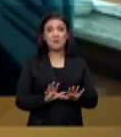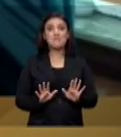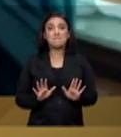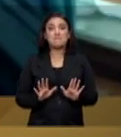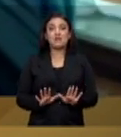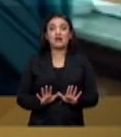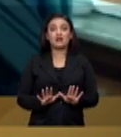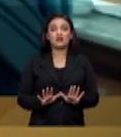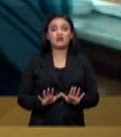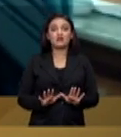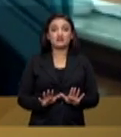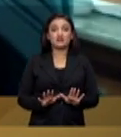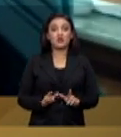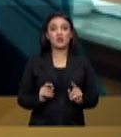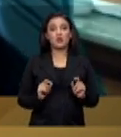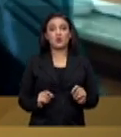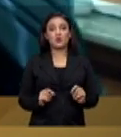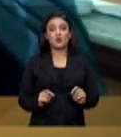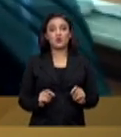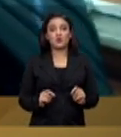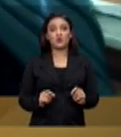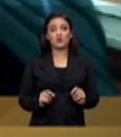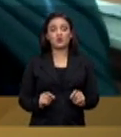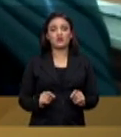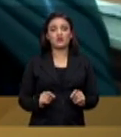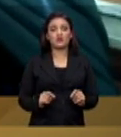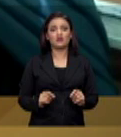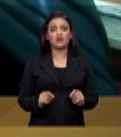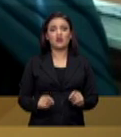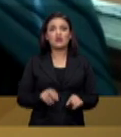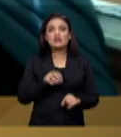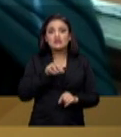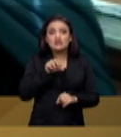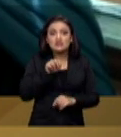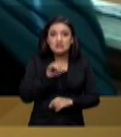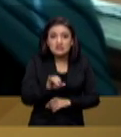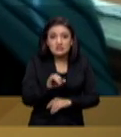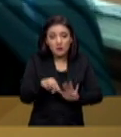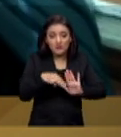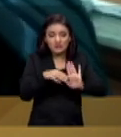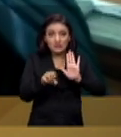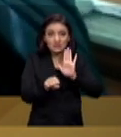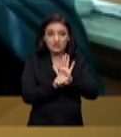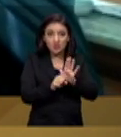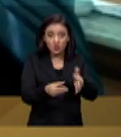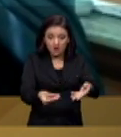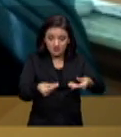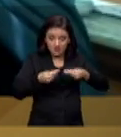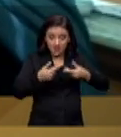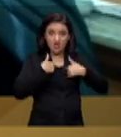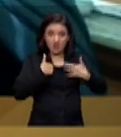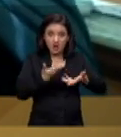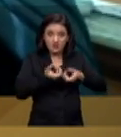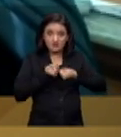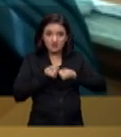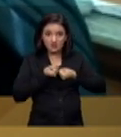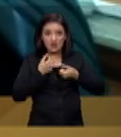Se distribuído a mim um mandado de segurança, implementaria a liminar e aguardaria